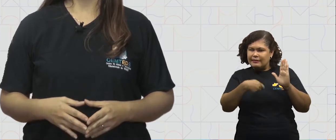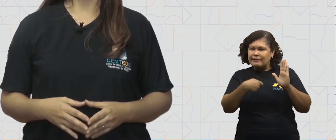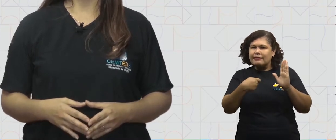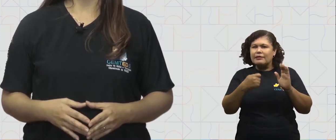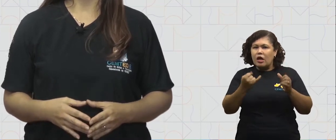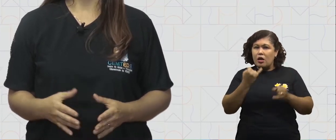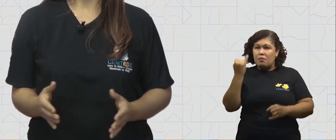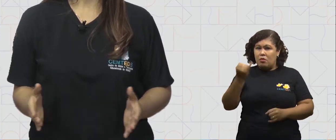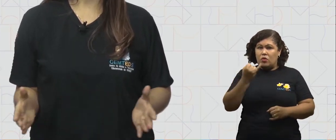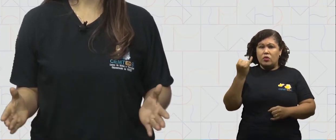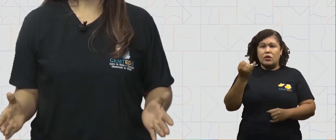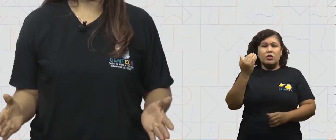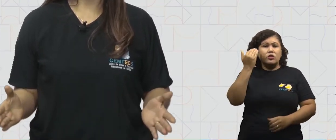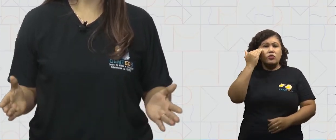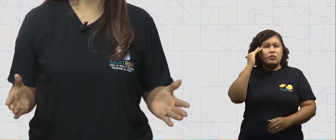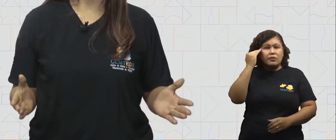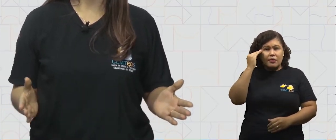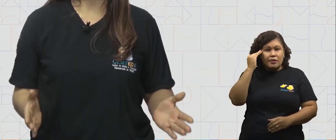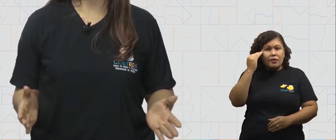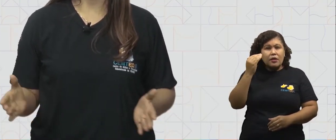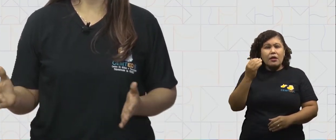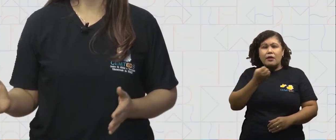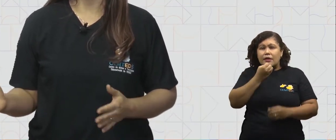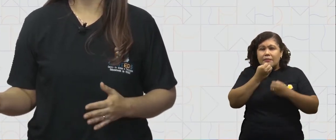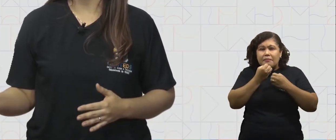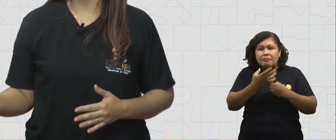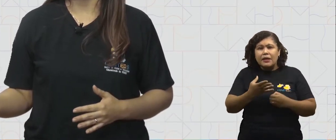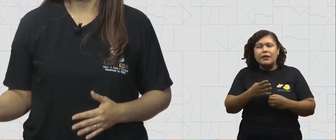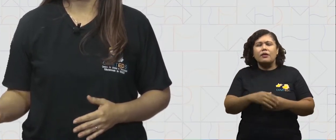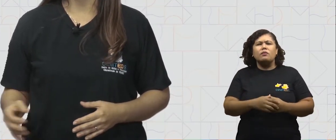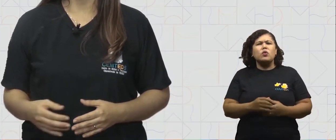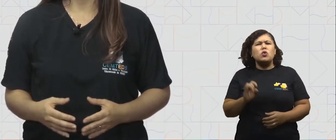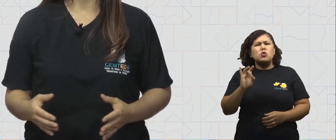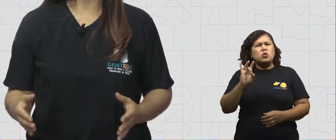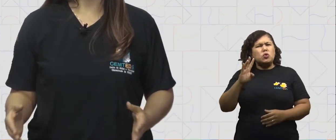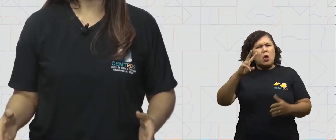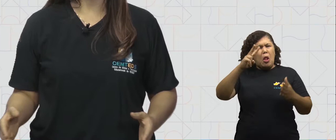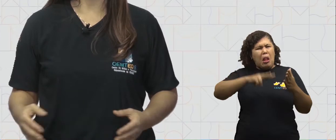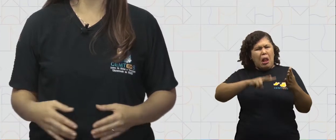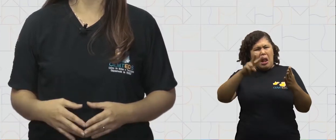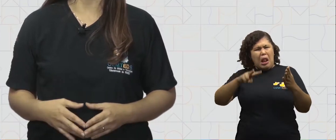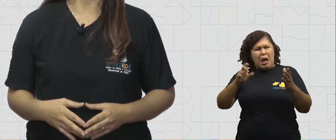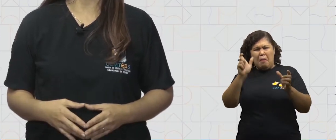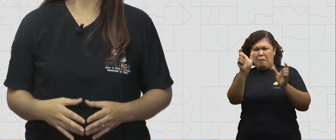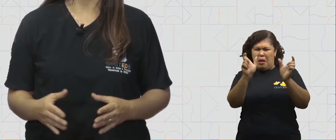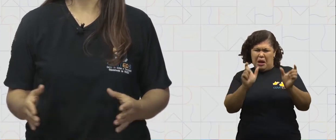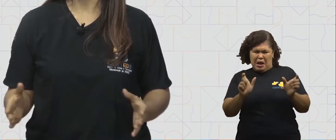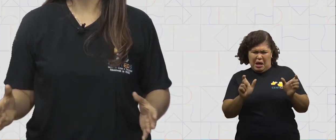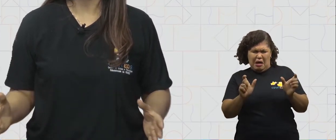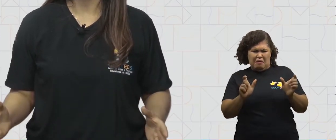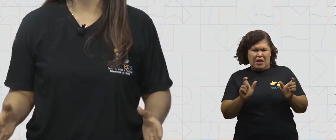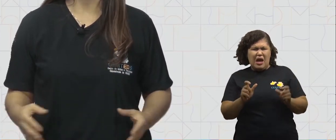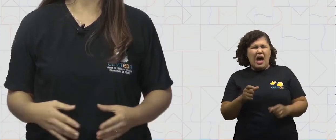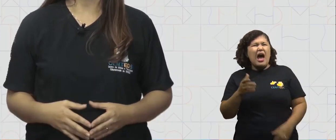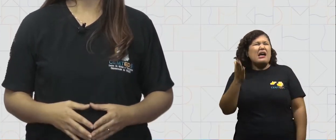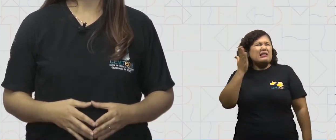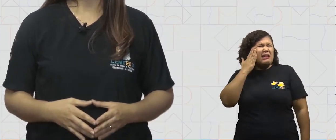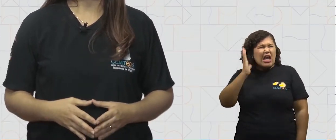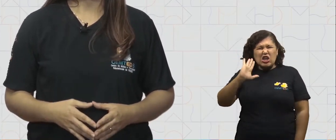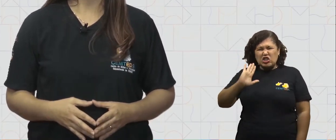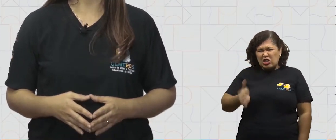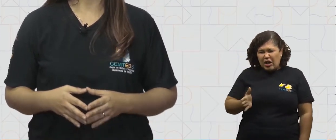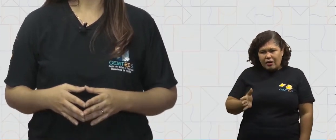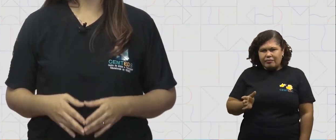haja compreensão. Não se pode simplesmente ler algumas palavras distribuídas em um texto e tentar adivinhar